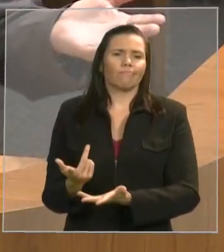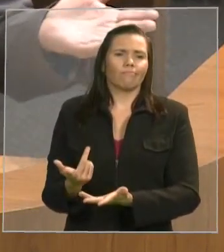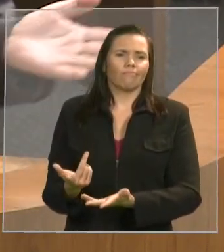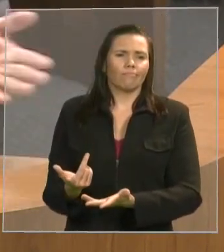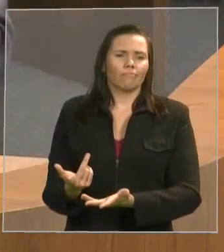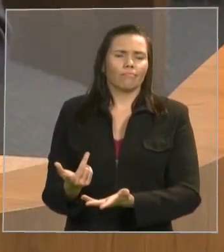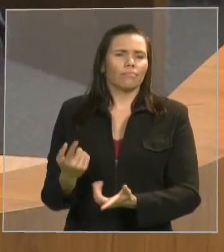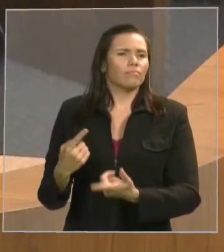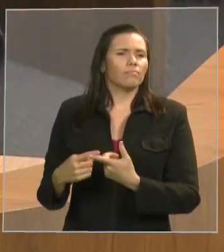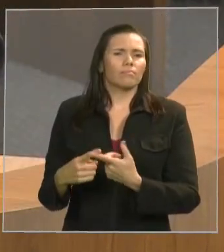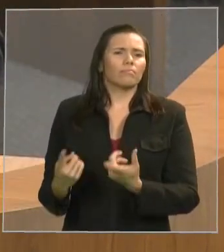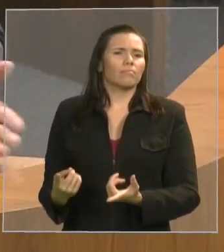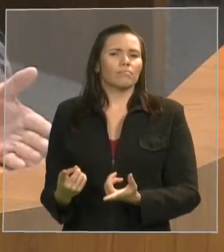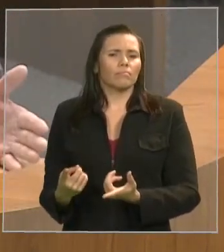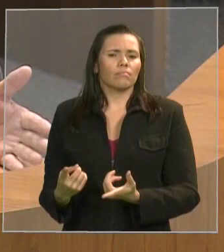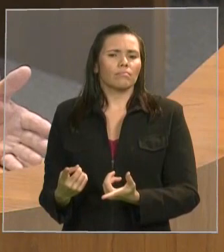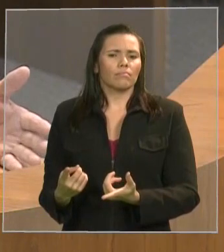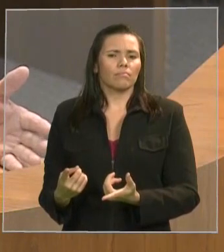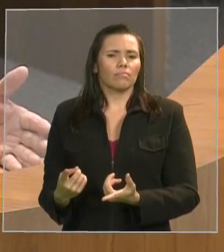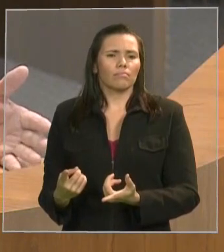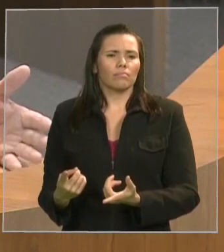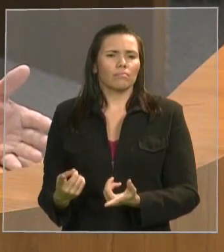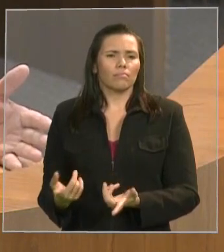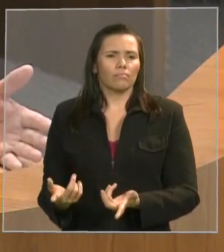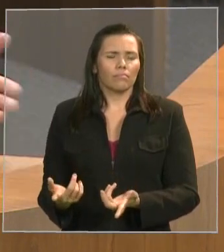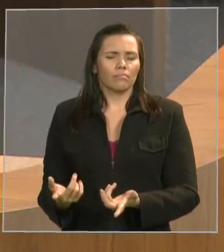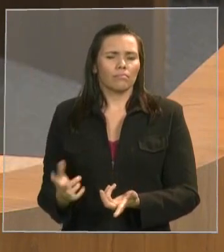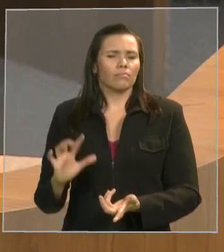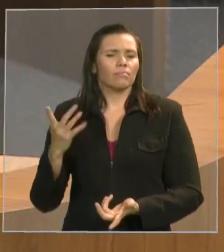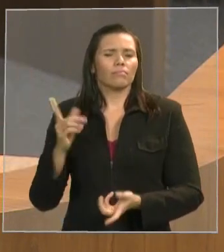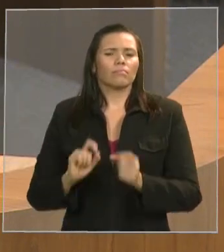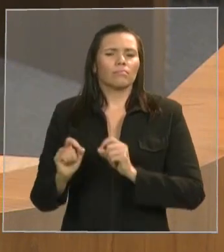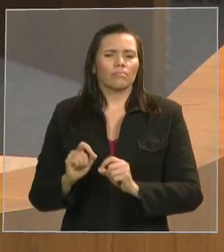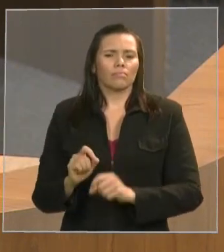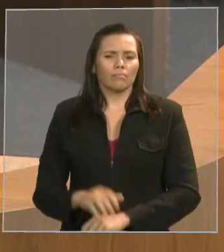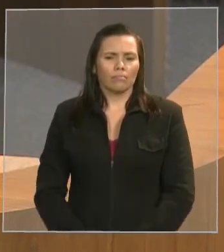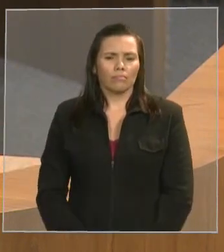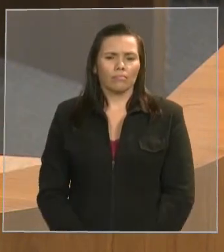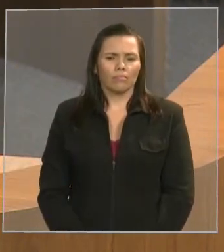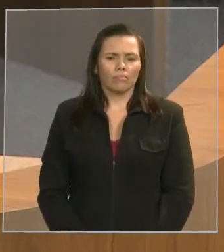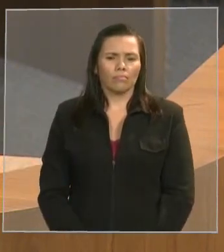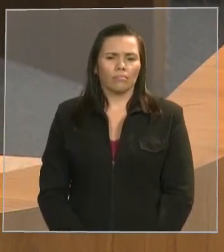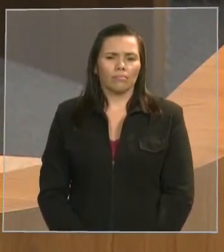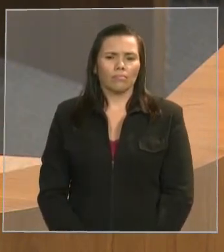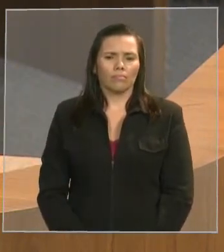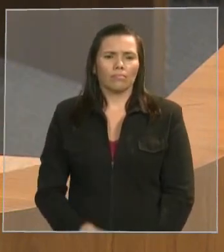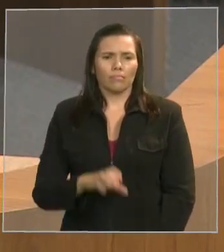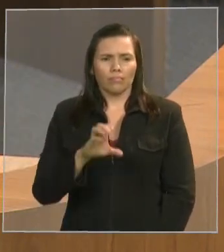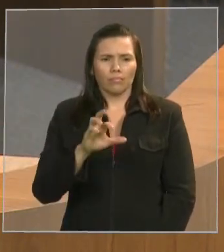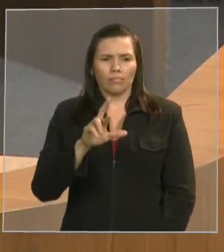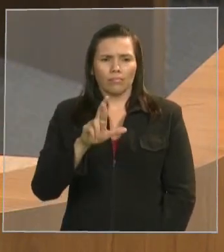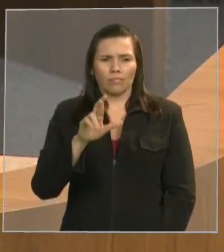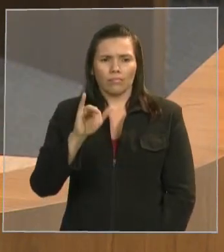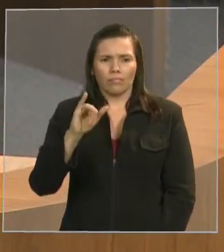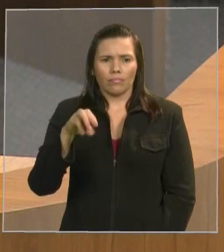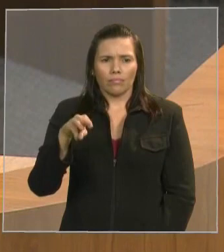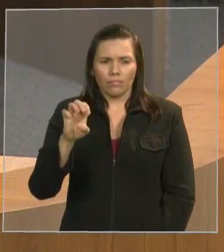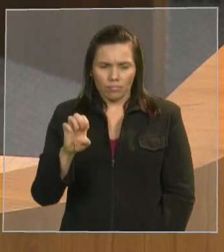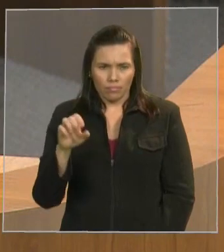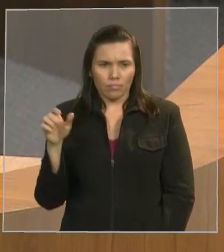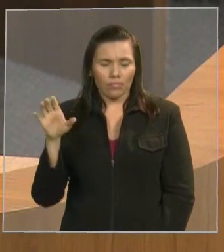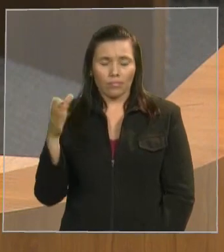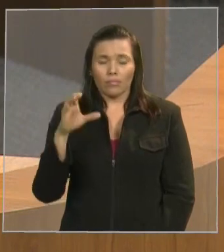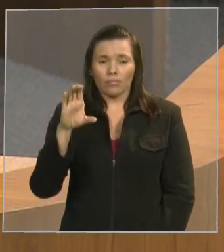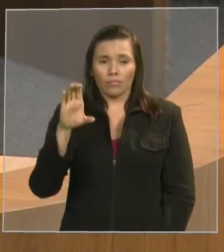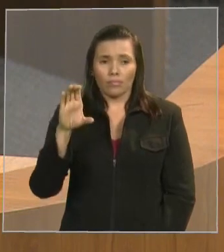C. Mas ele estava em estado de flagrância. O crime de contrabando desse caminho é permanente.